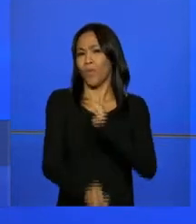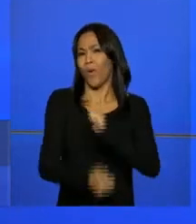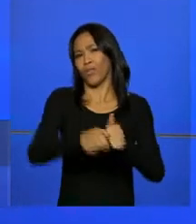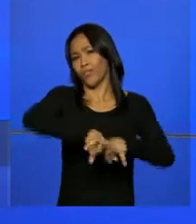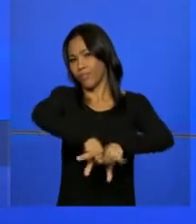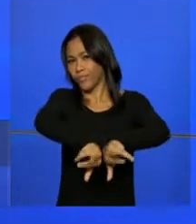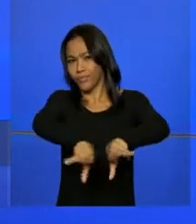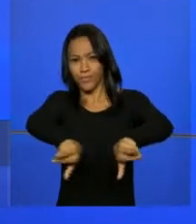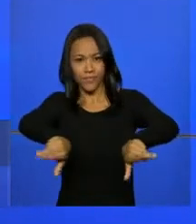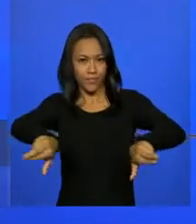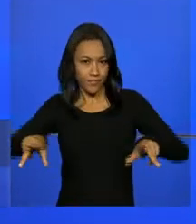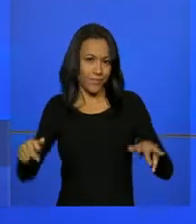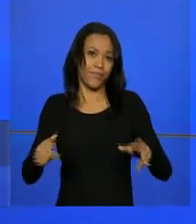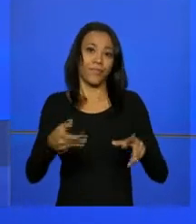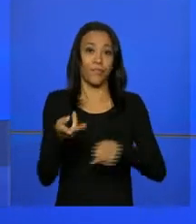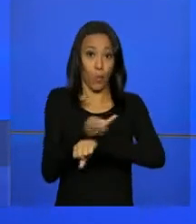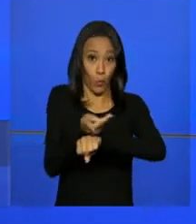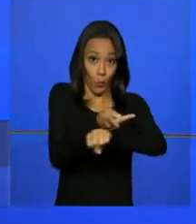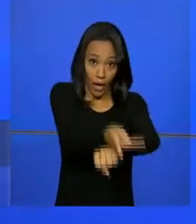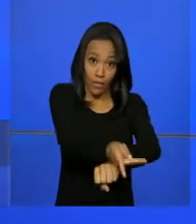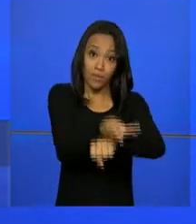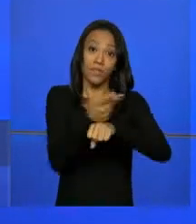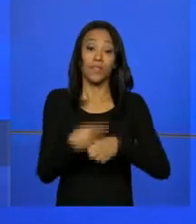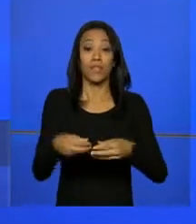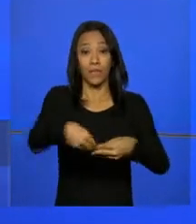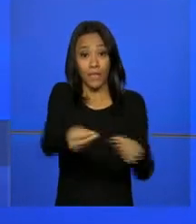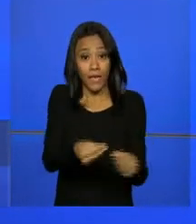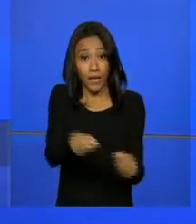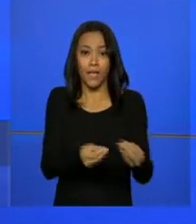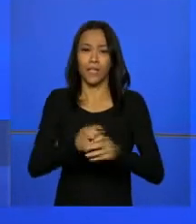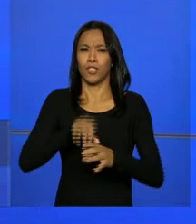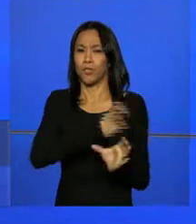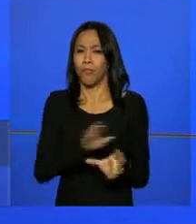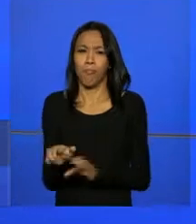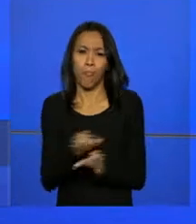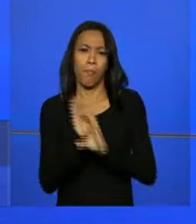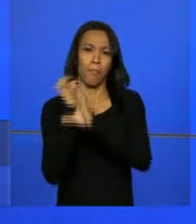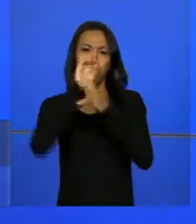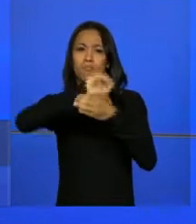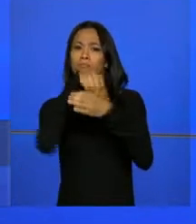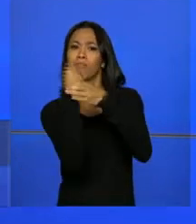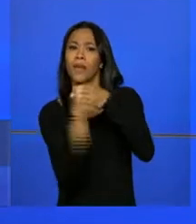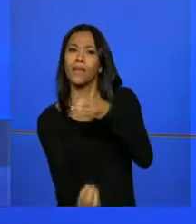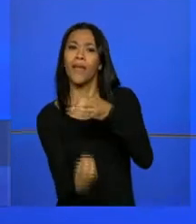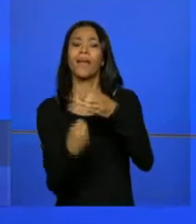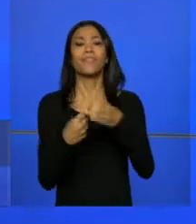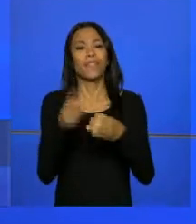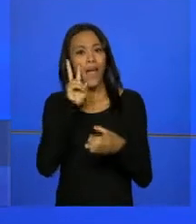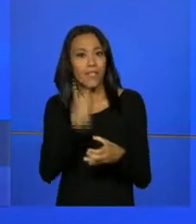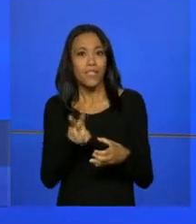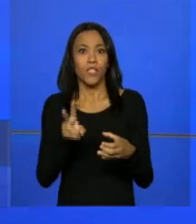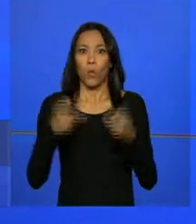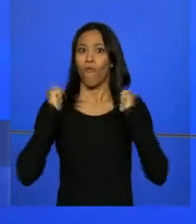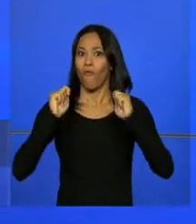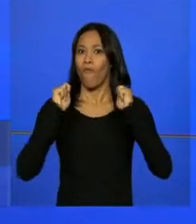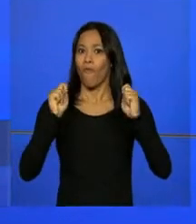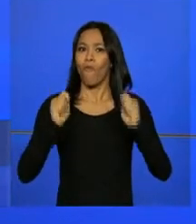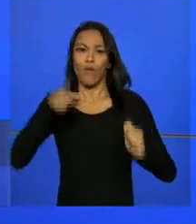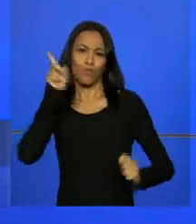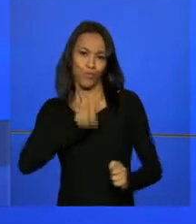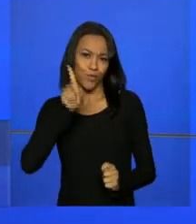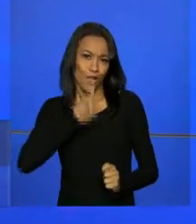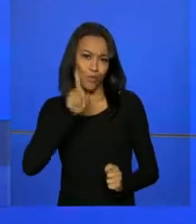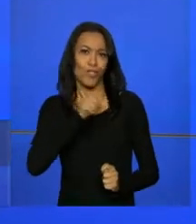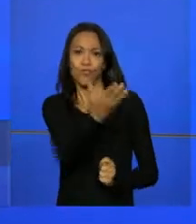outras fases dos esportes mais procurados ingressos para o basquete com a possibilidade de assistir ao time favorito dos Estados